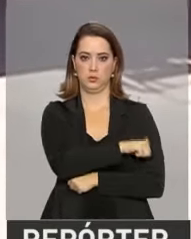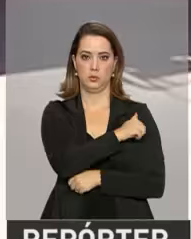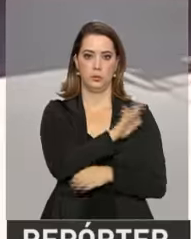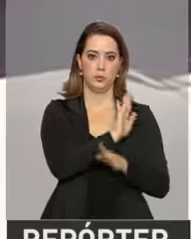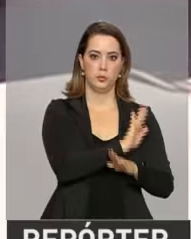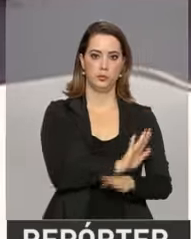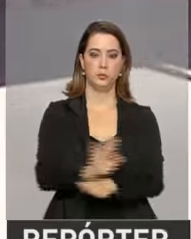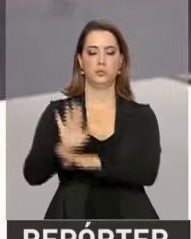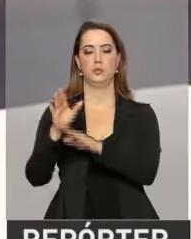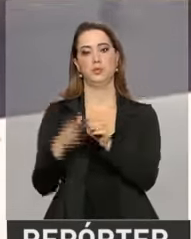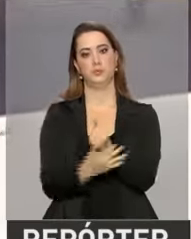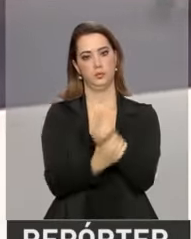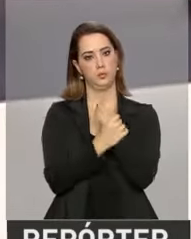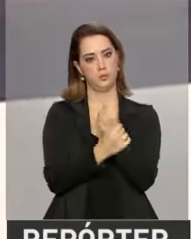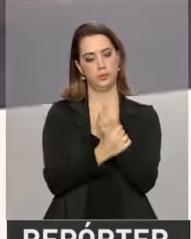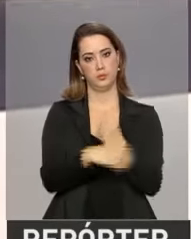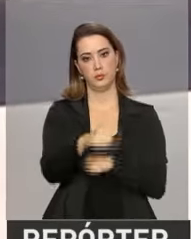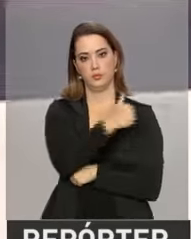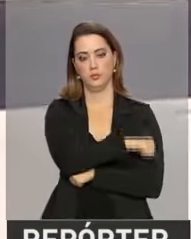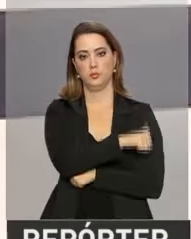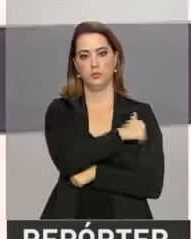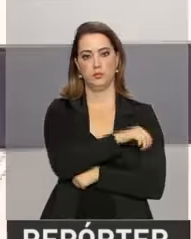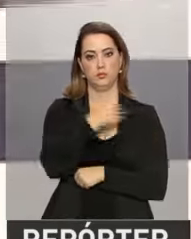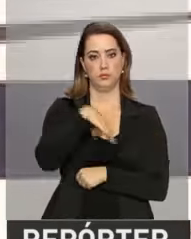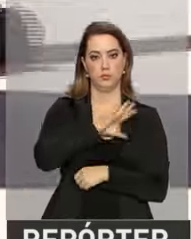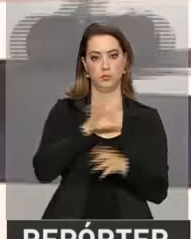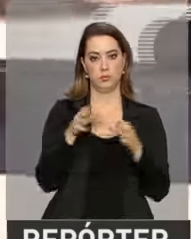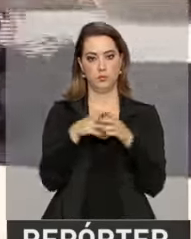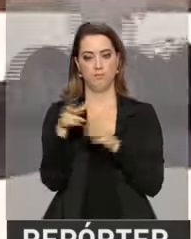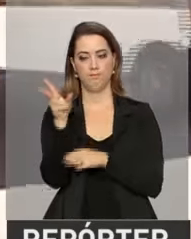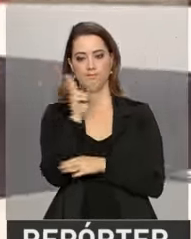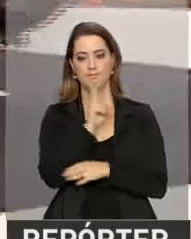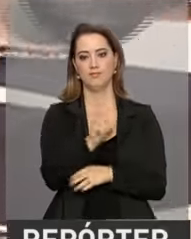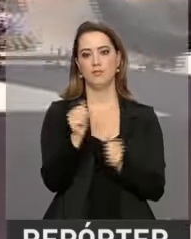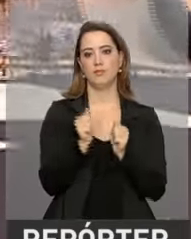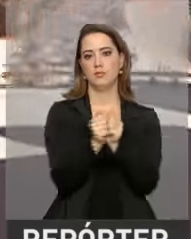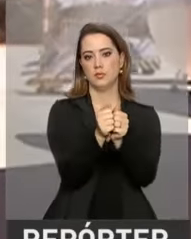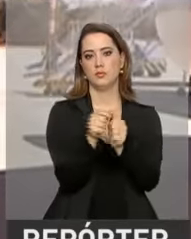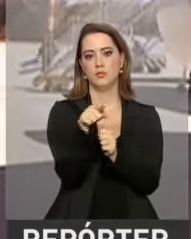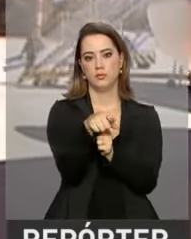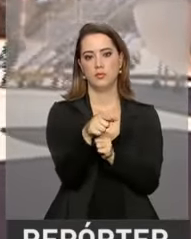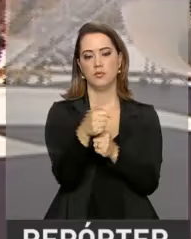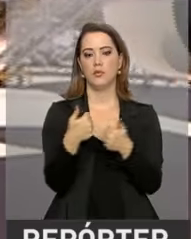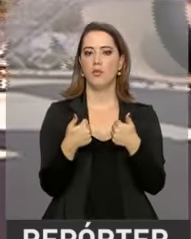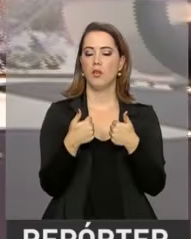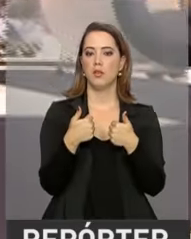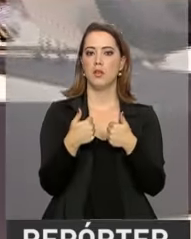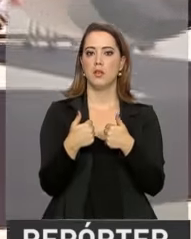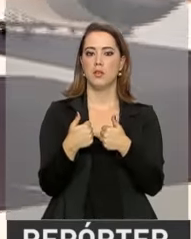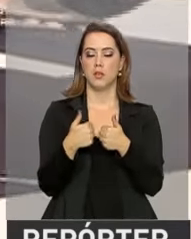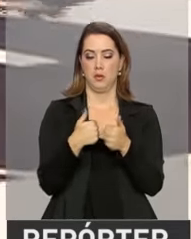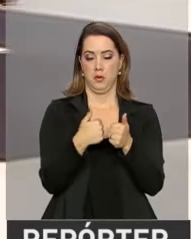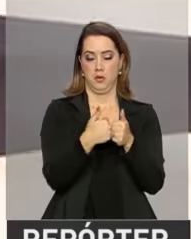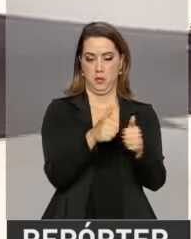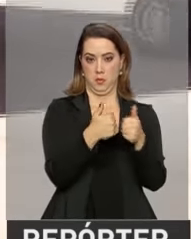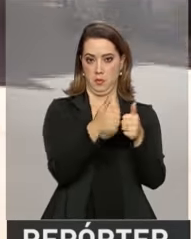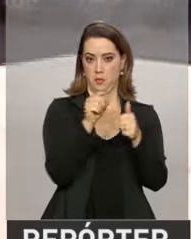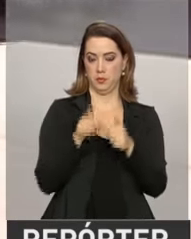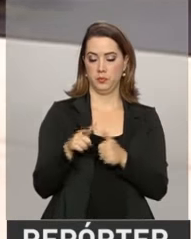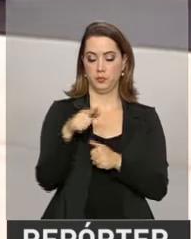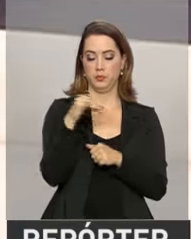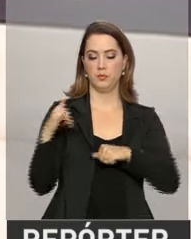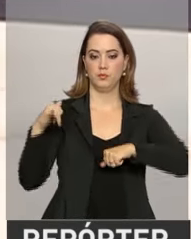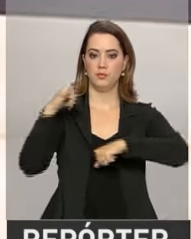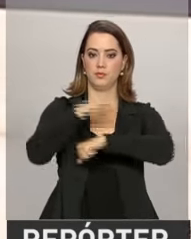de segurança da cidade. A nossa equipe vai acompanhar uma dessas viagens de transporte das tropas a bordo do novo avião da